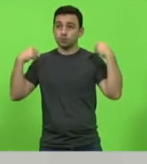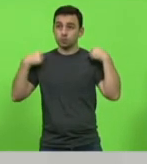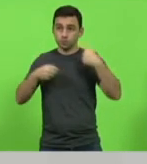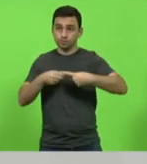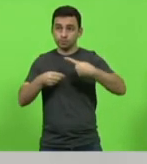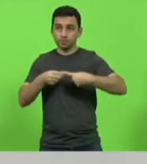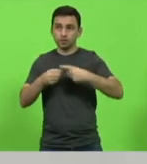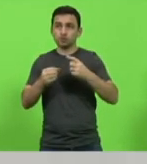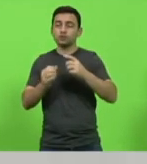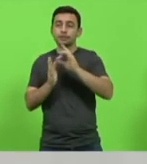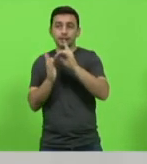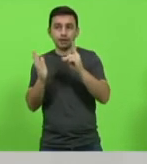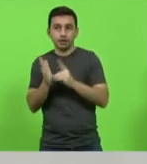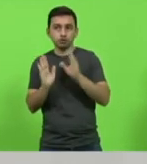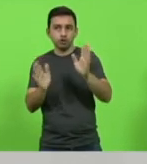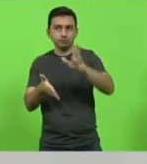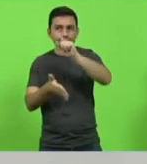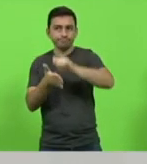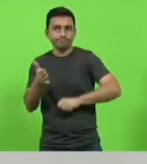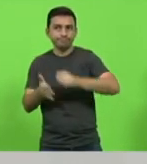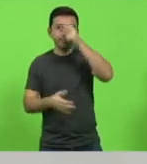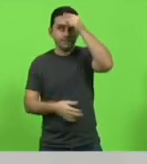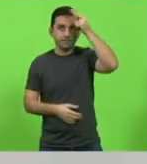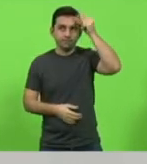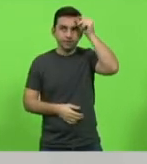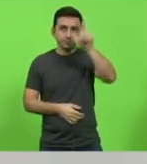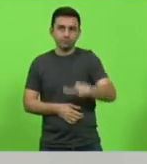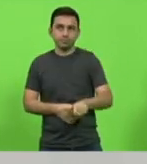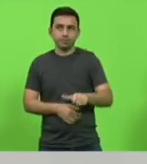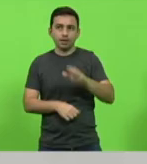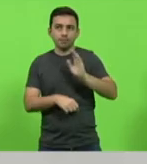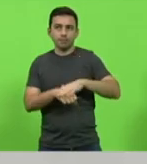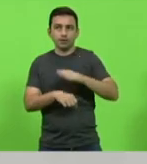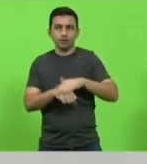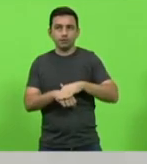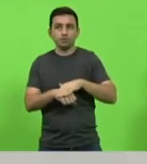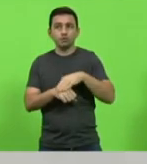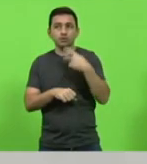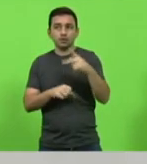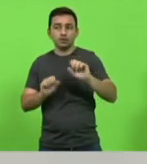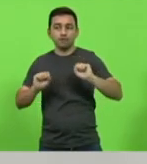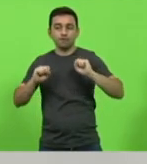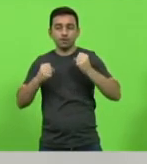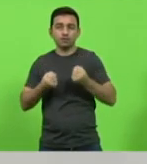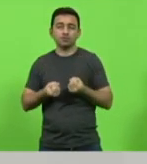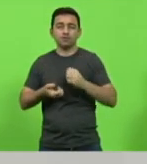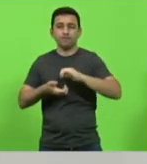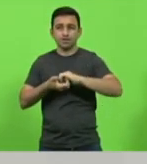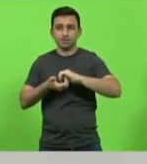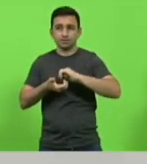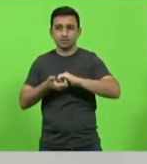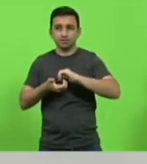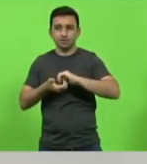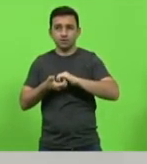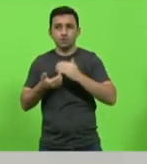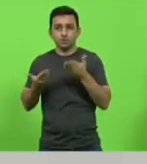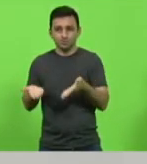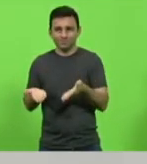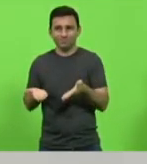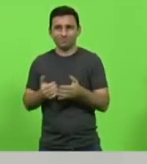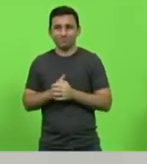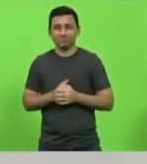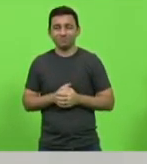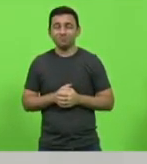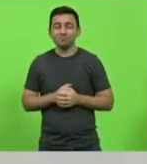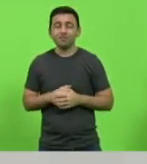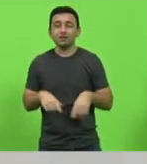decreto foi assinado ontem pelo prefeito por própria orientação da Defesa Civil agora finalmente na